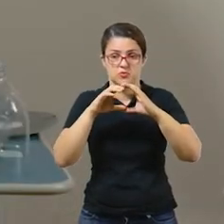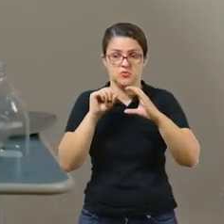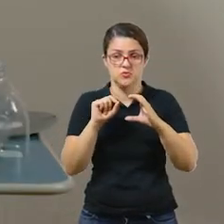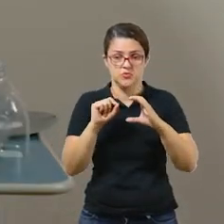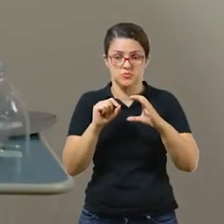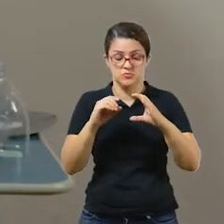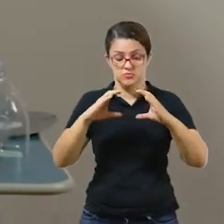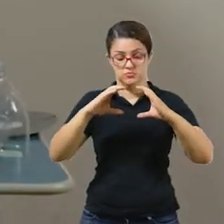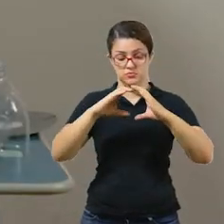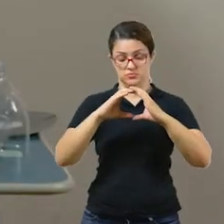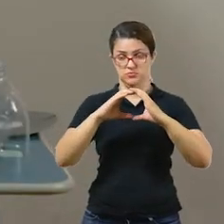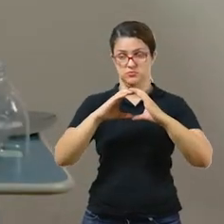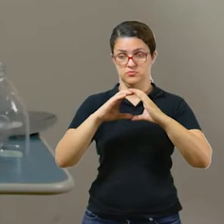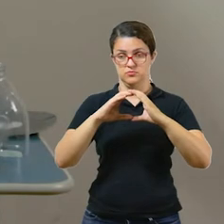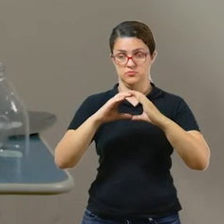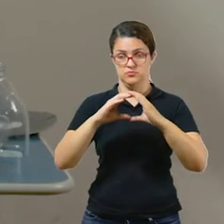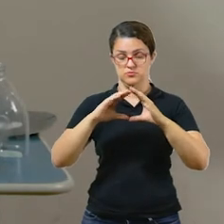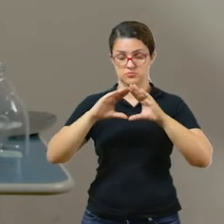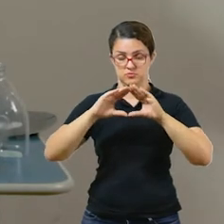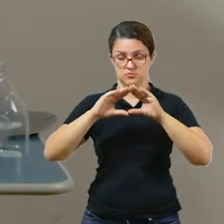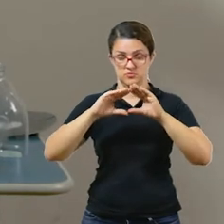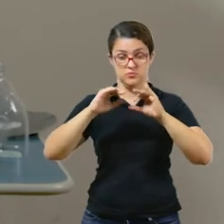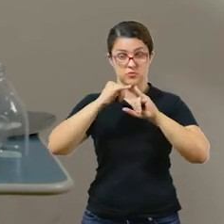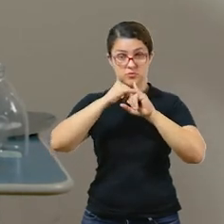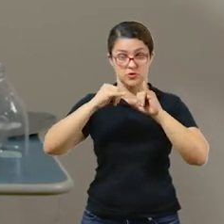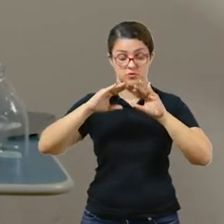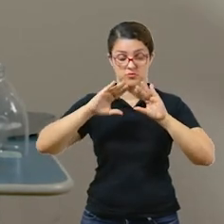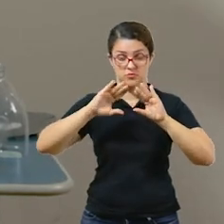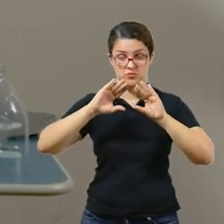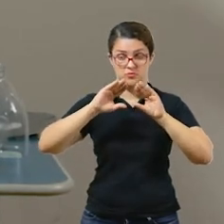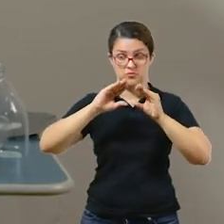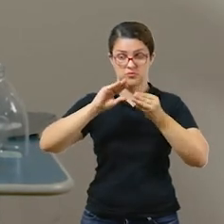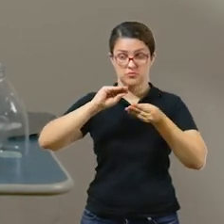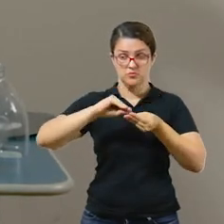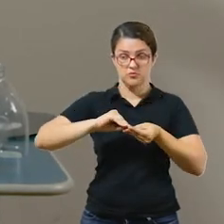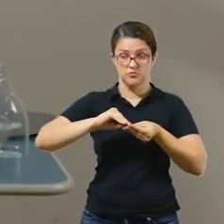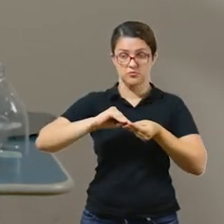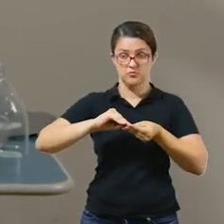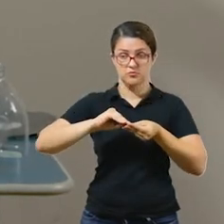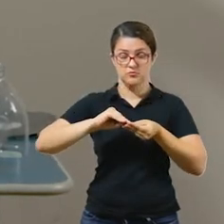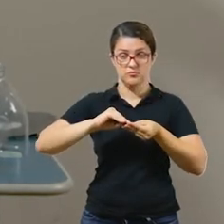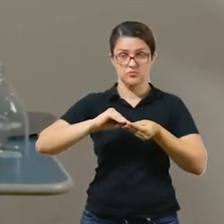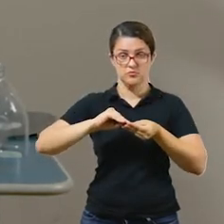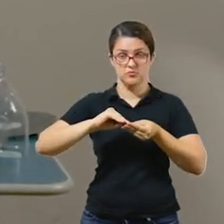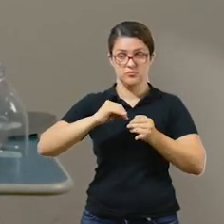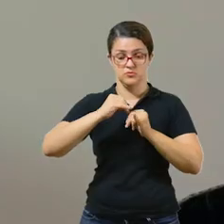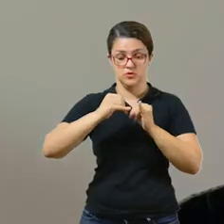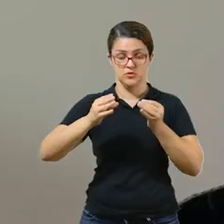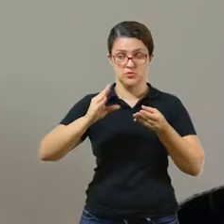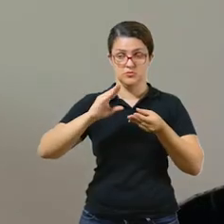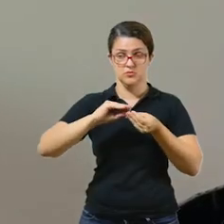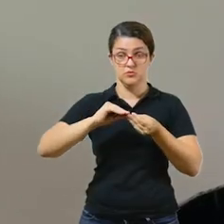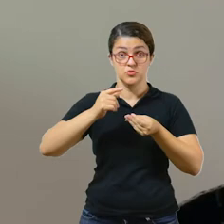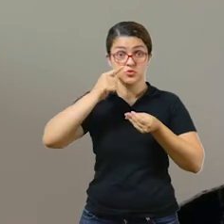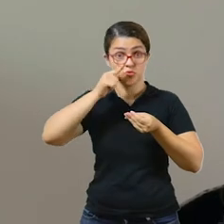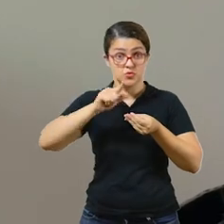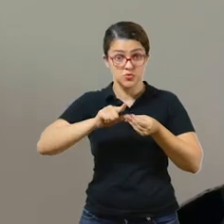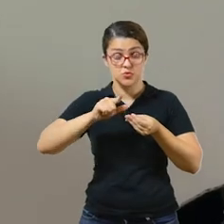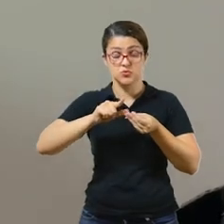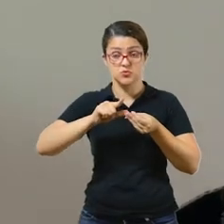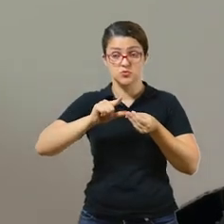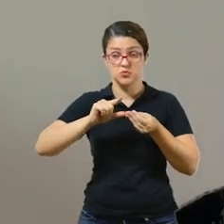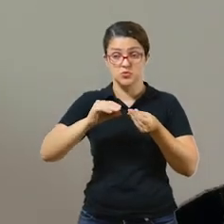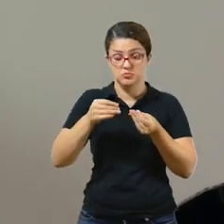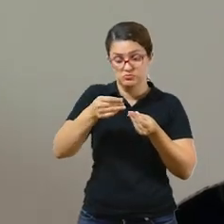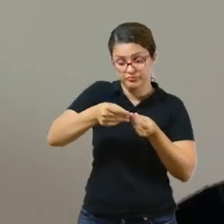maior e eu dobro ao meio, nesse sentido, olha que legal. Dobro de